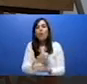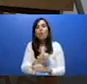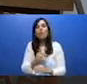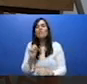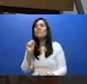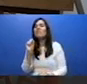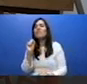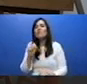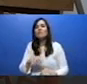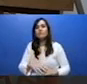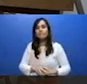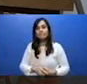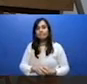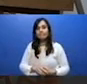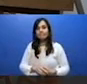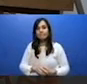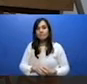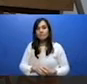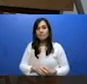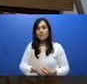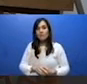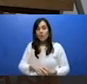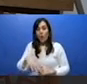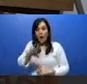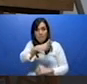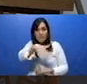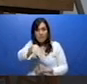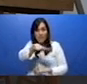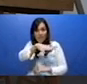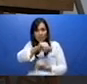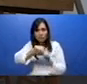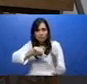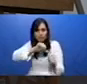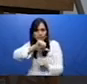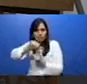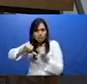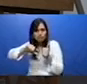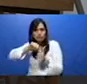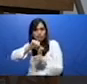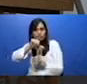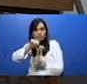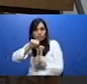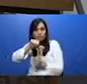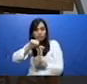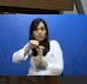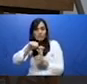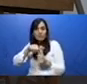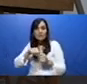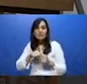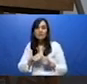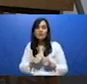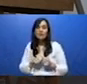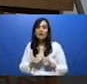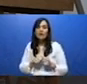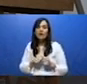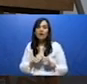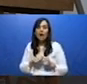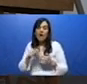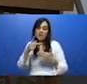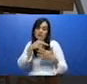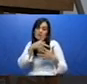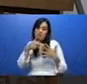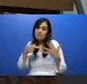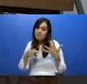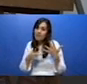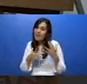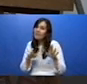ambiente sofre modificações, as espécies de plantas e animais que não